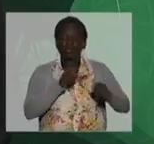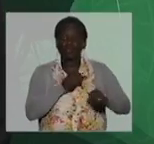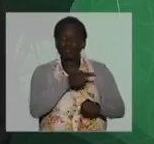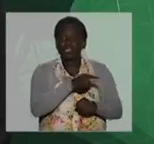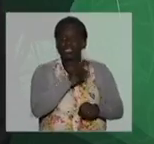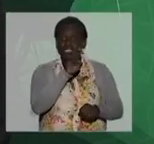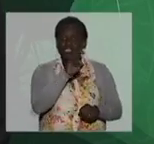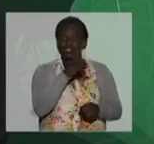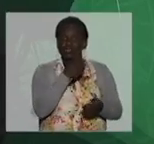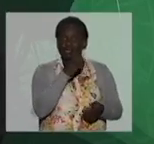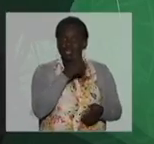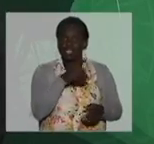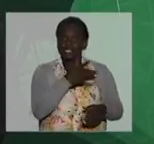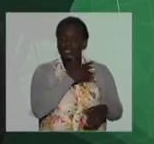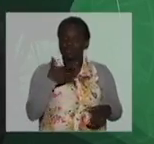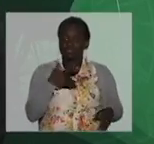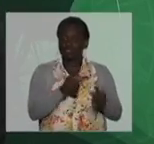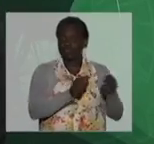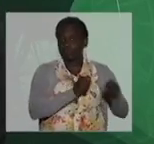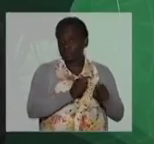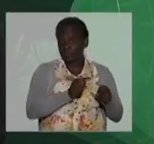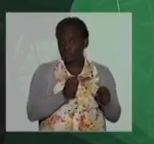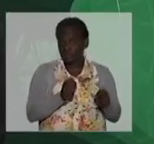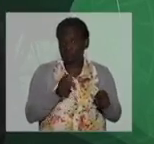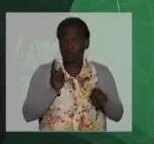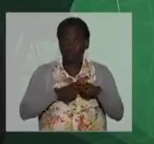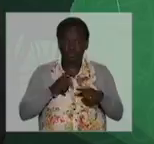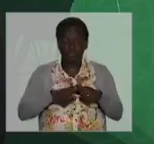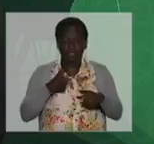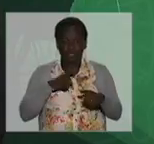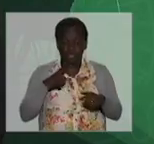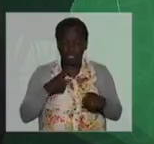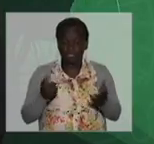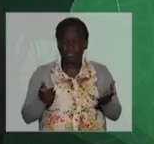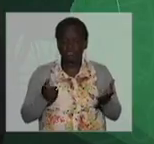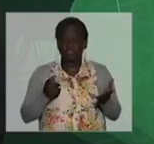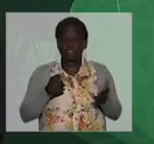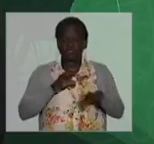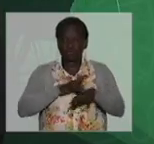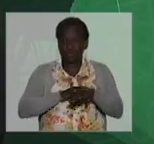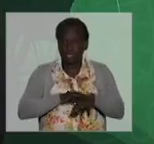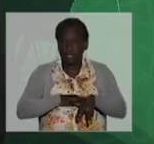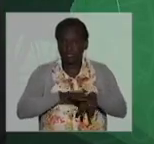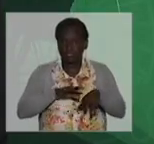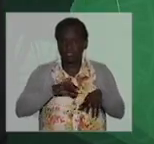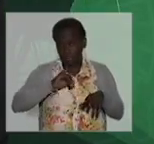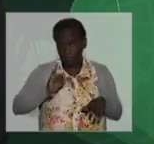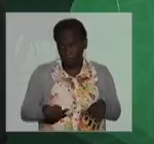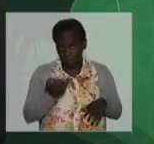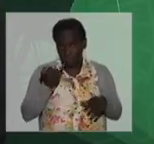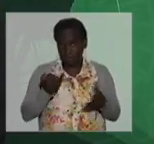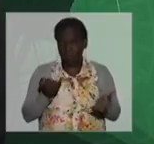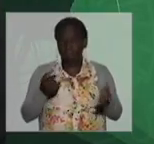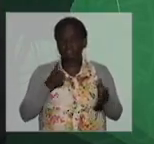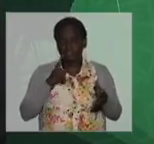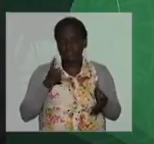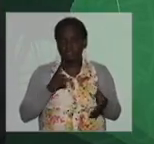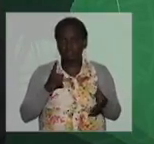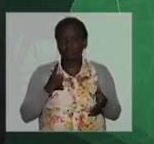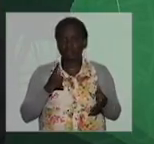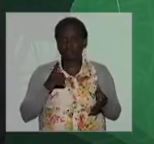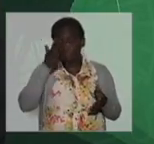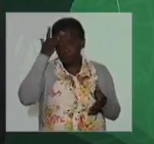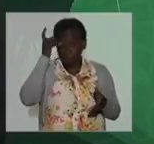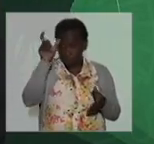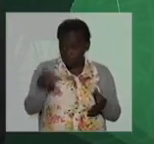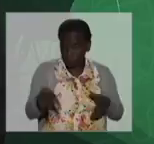você está economizando 5 em saúde, porque você tem, além dos fatores de doenças oportunistas, você